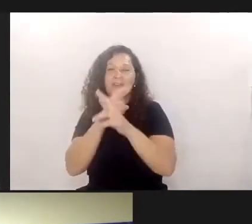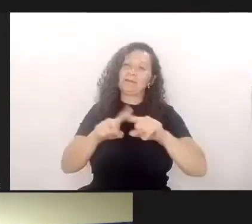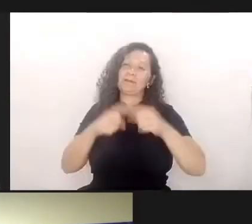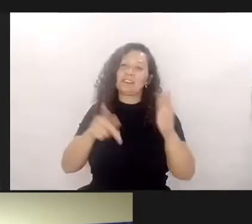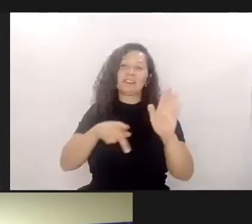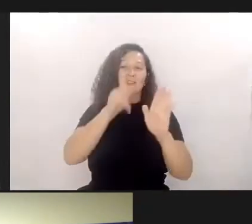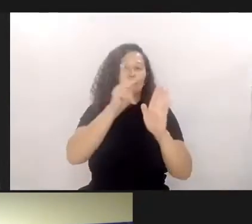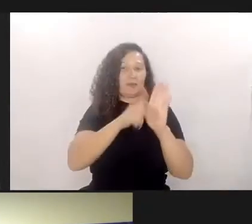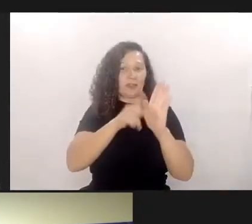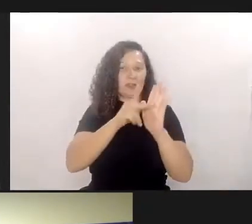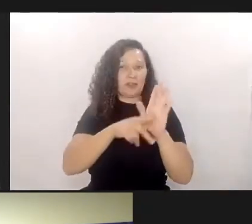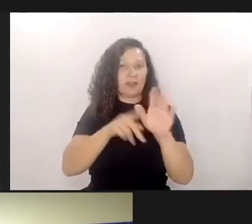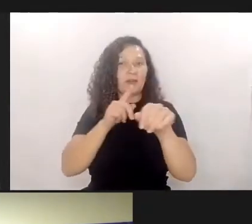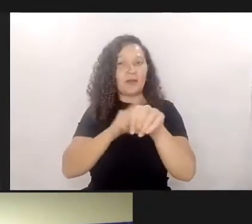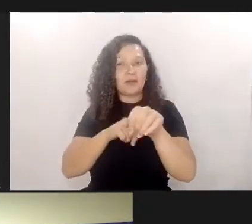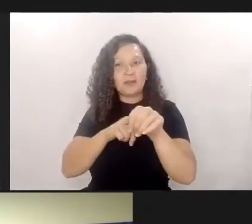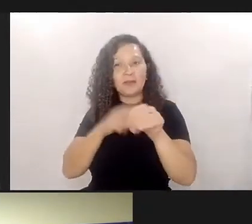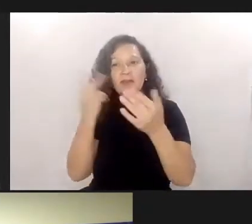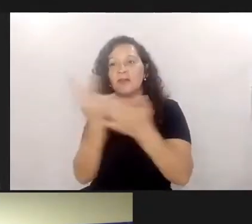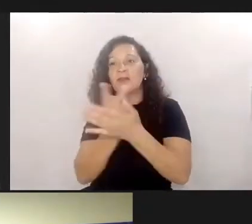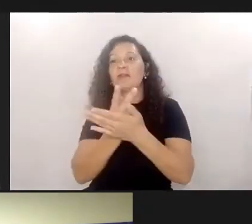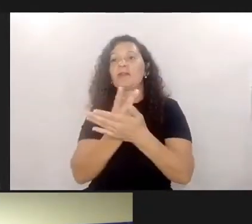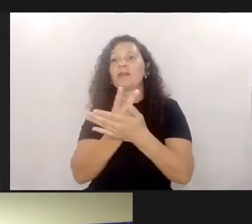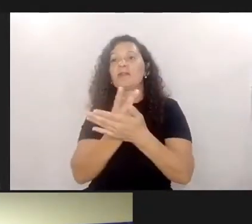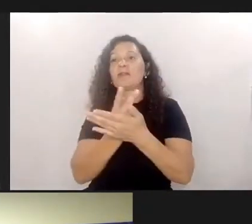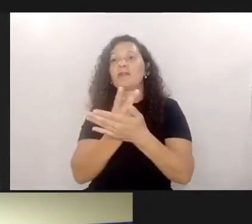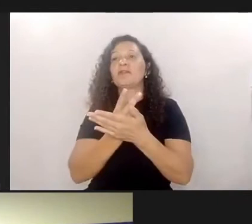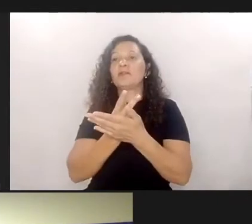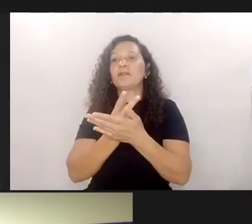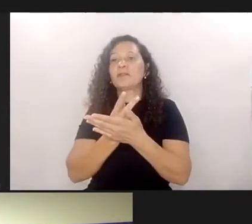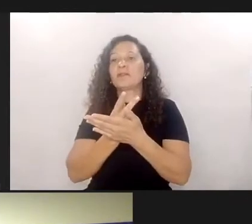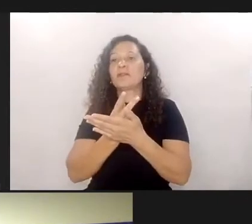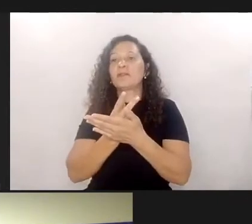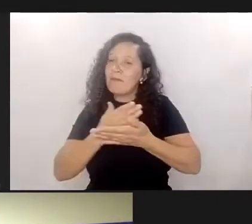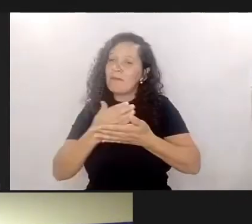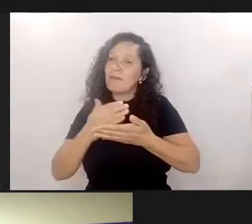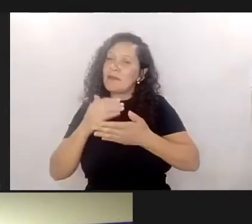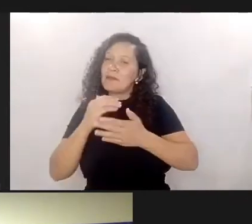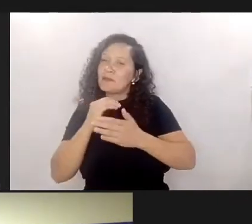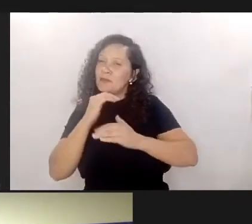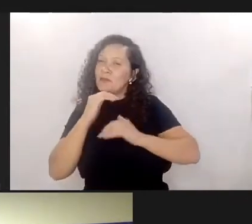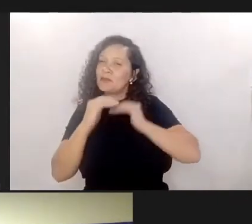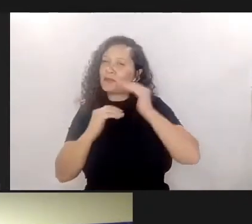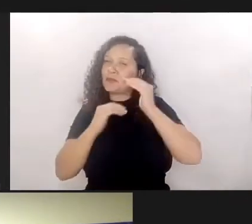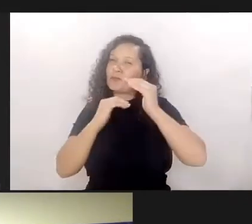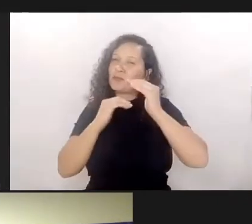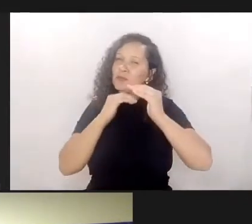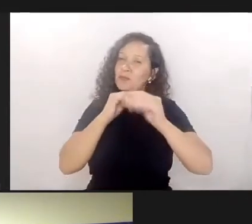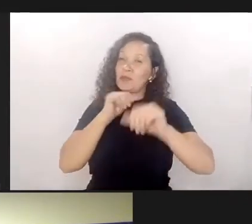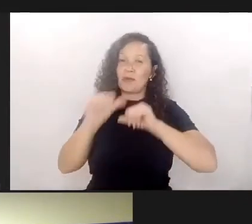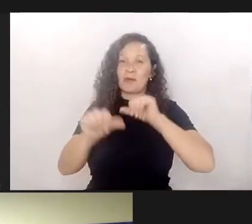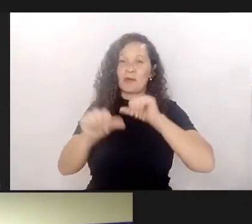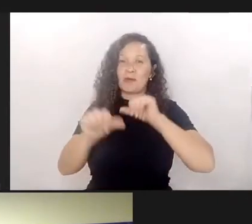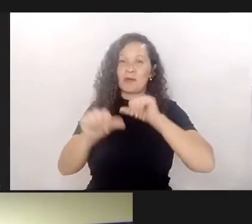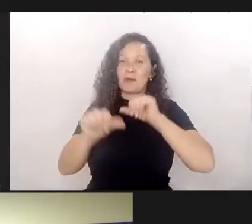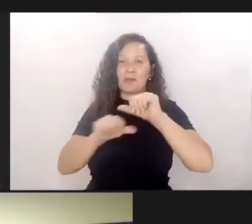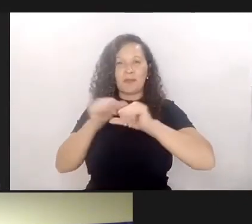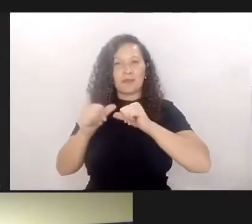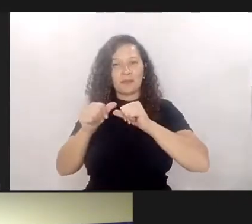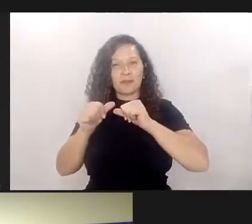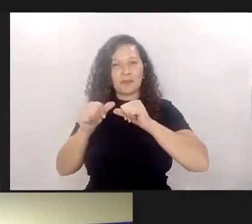começou o nazismo a crescer, ele mudou a trajetória para ser um projeto 100%